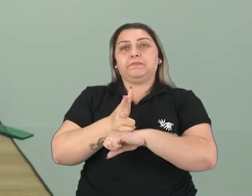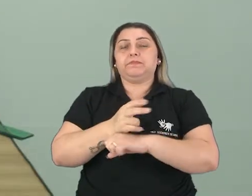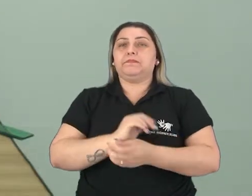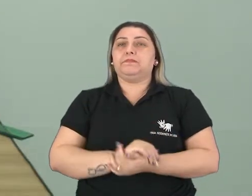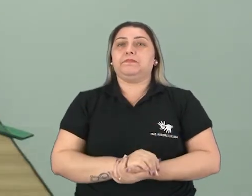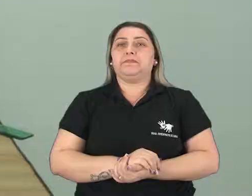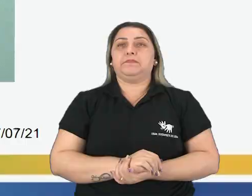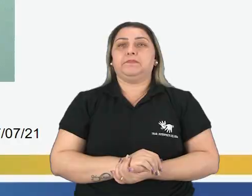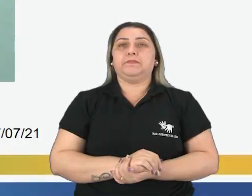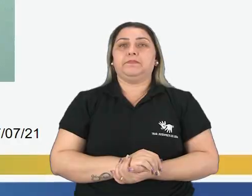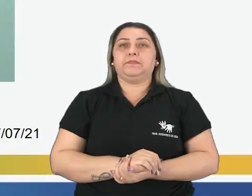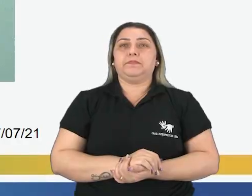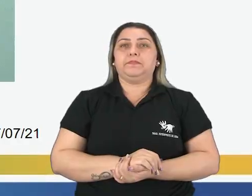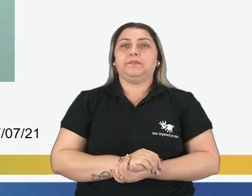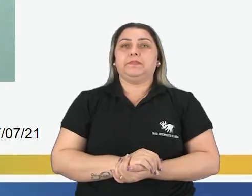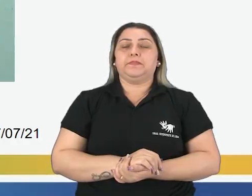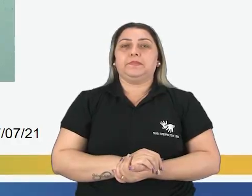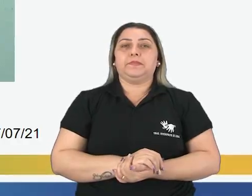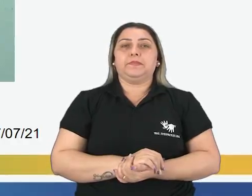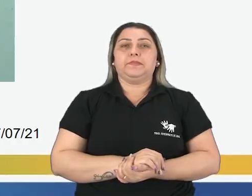vídeo?